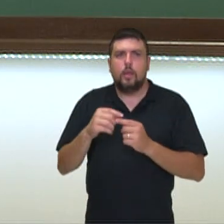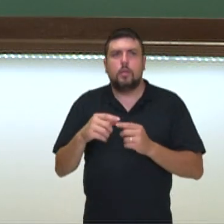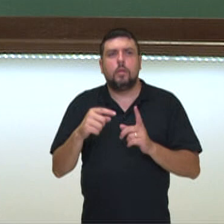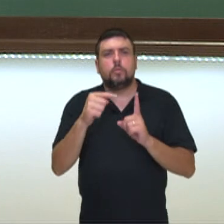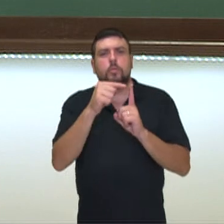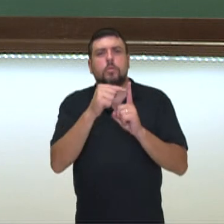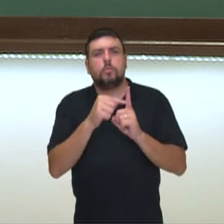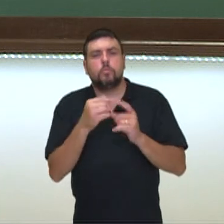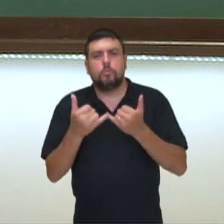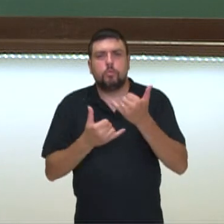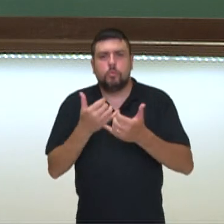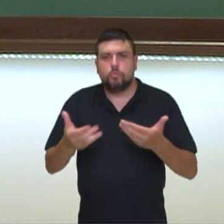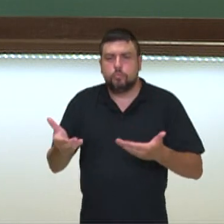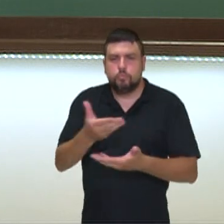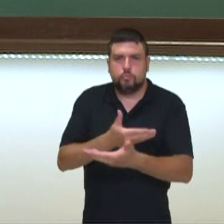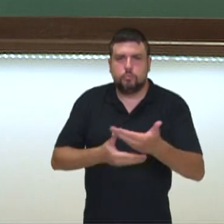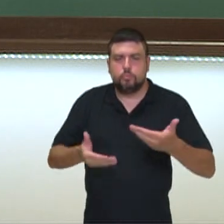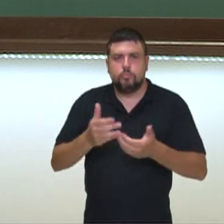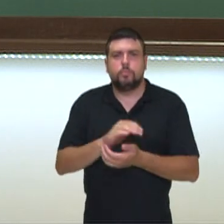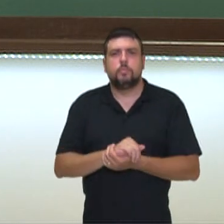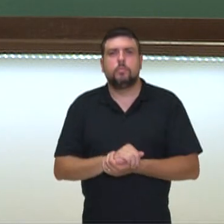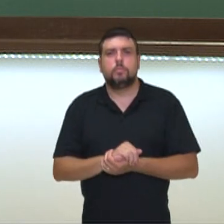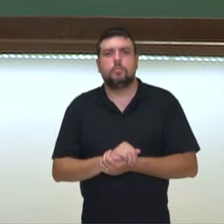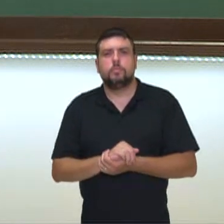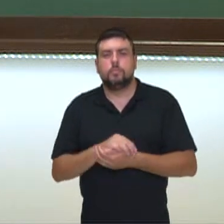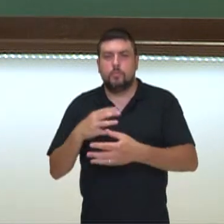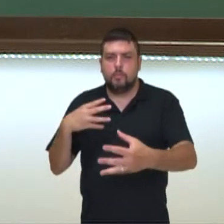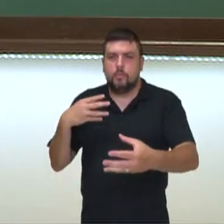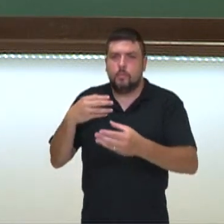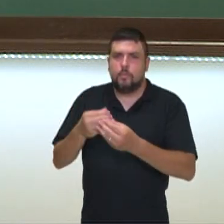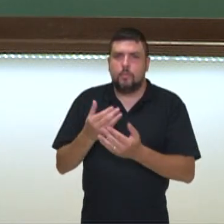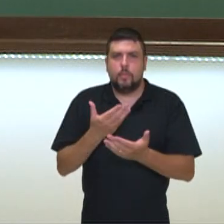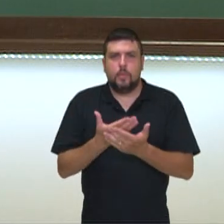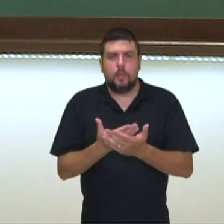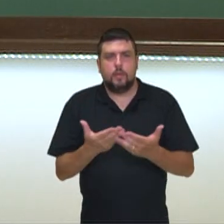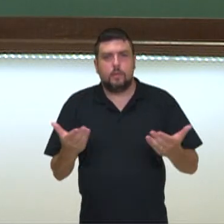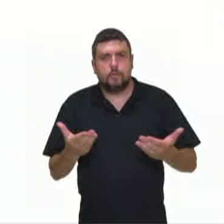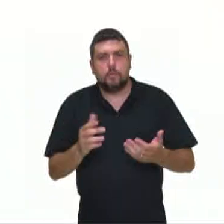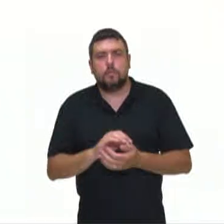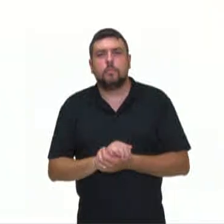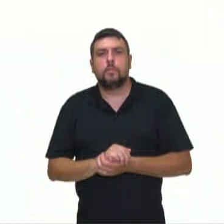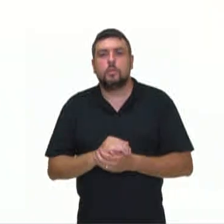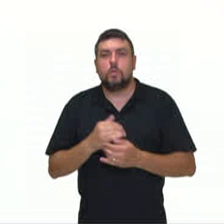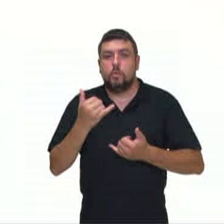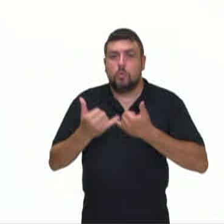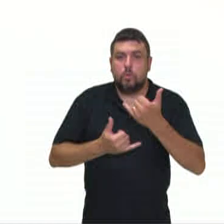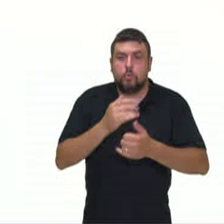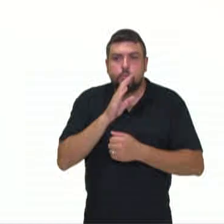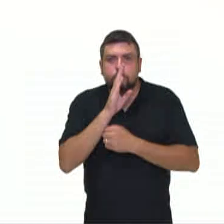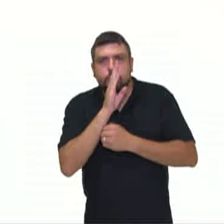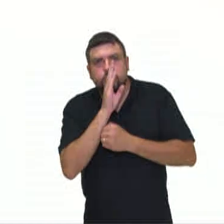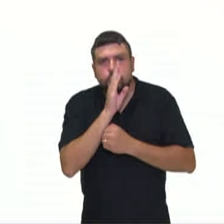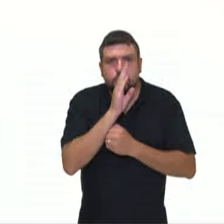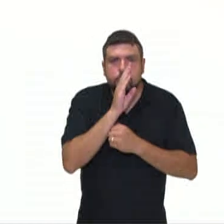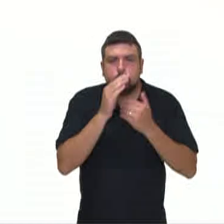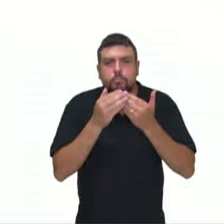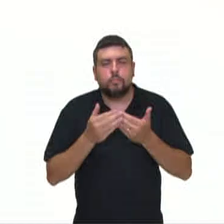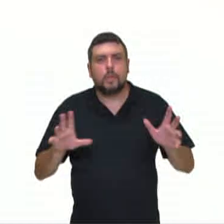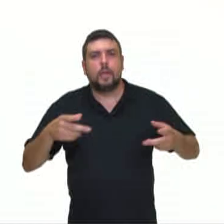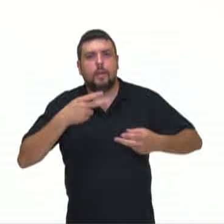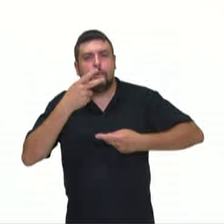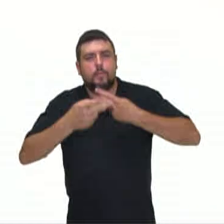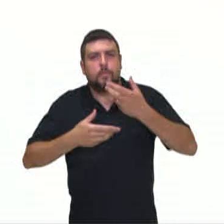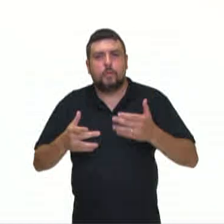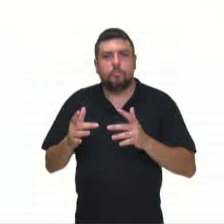jogos cooperativos. Relembrando então o que a gente viu na aula de hoje. Jogos de quebra-gelo e integração são aqueles jogos